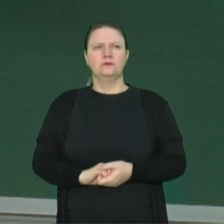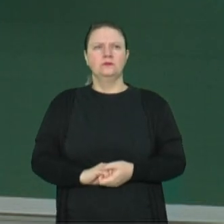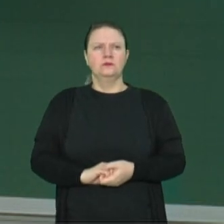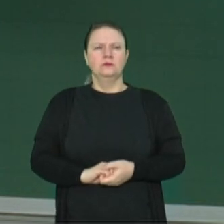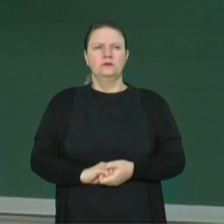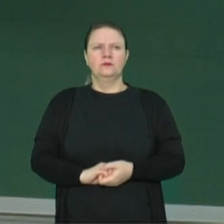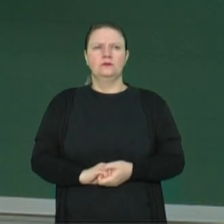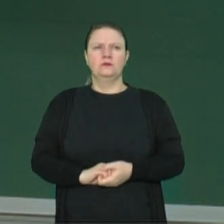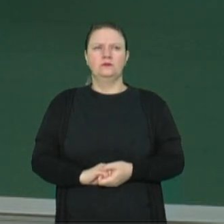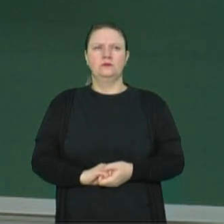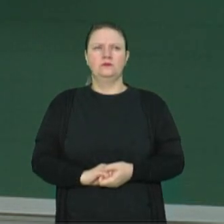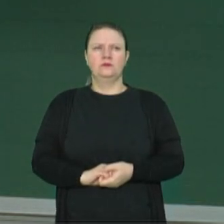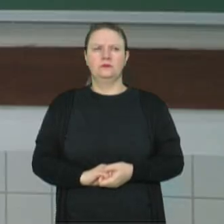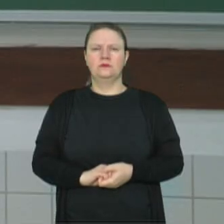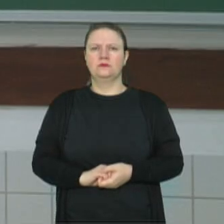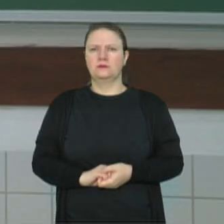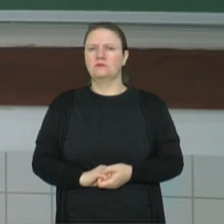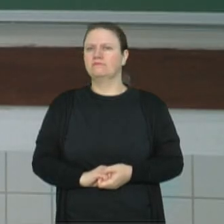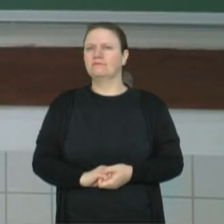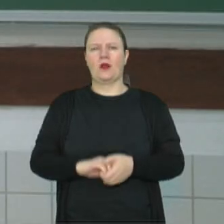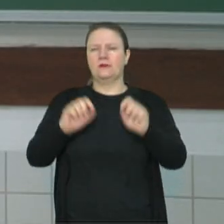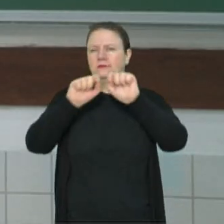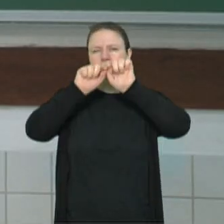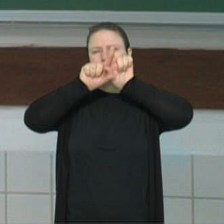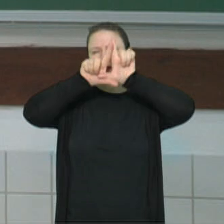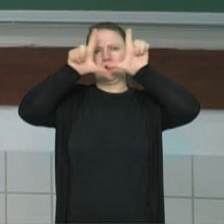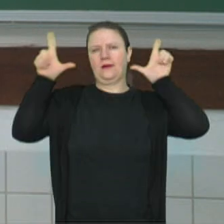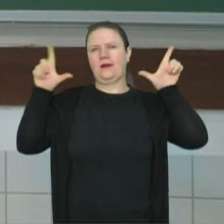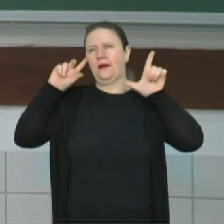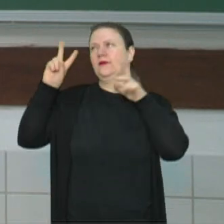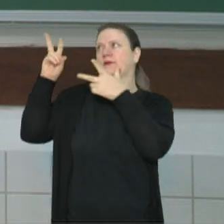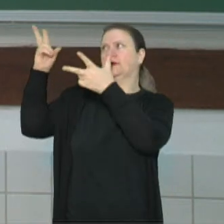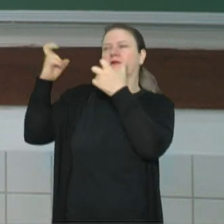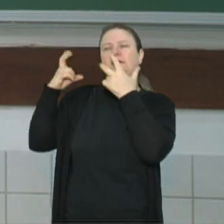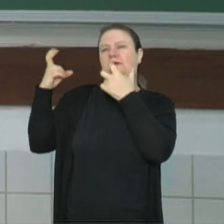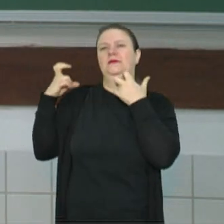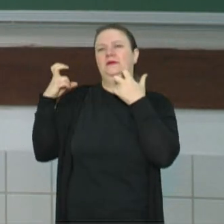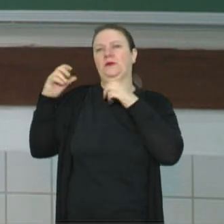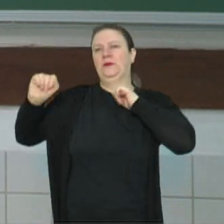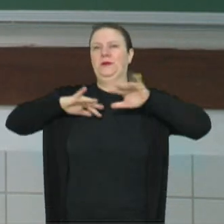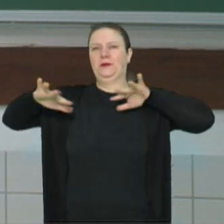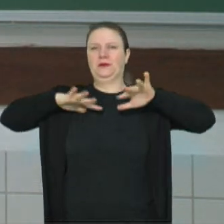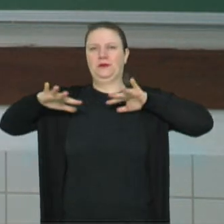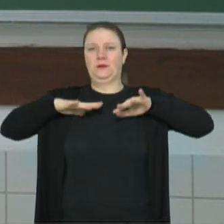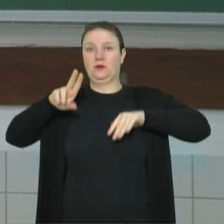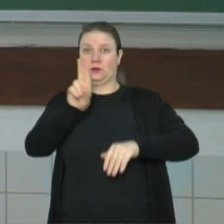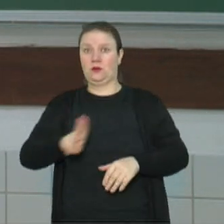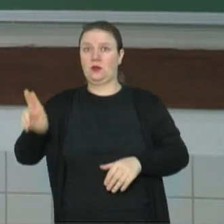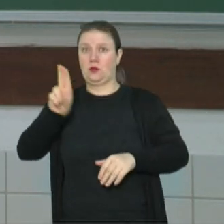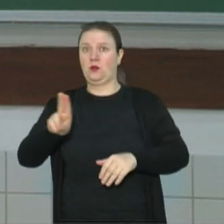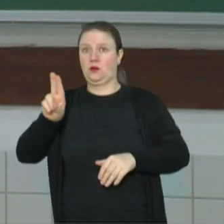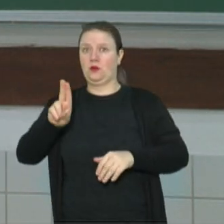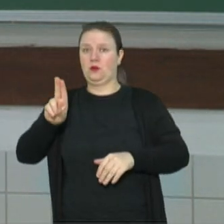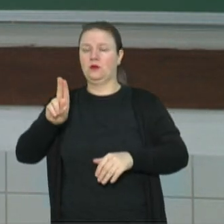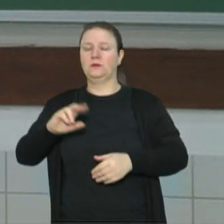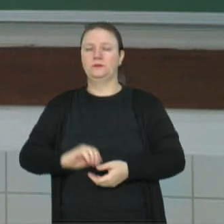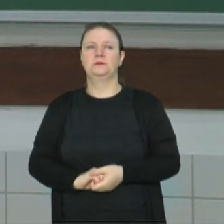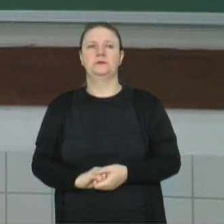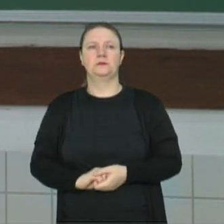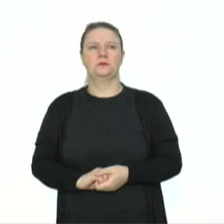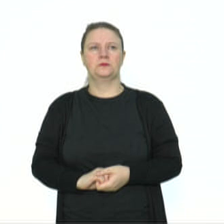sobre o atleta de azul. Então é bastante fácil de identificar esse movimento também, que é utilizado muito comum